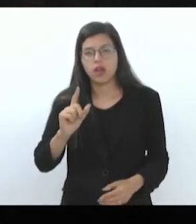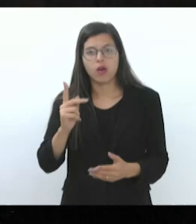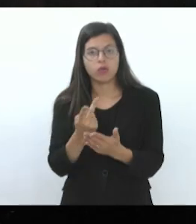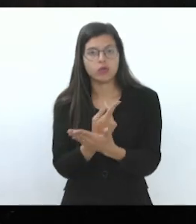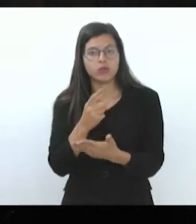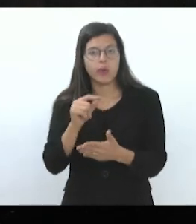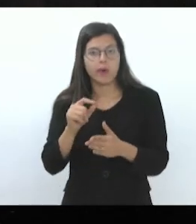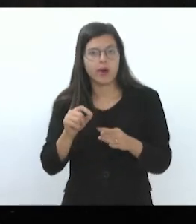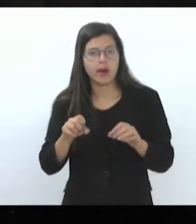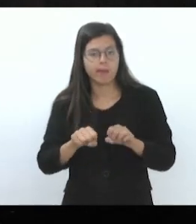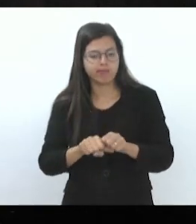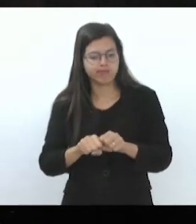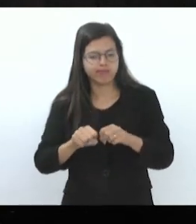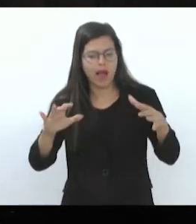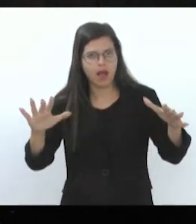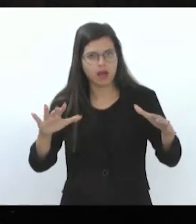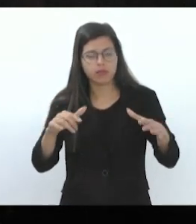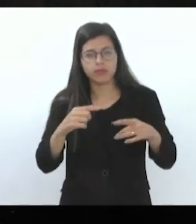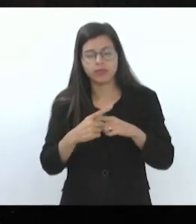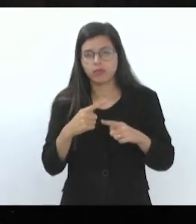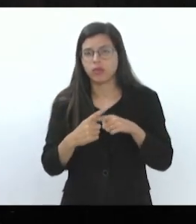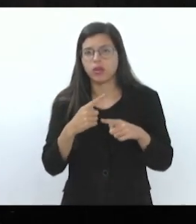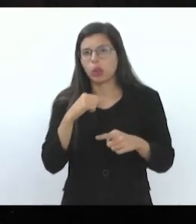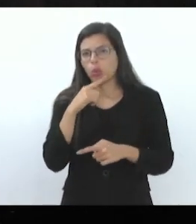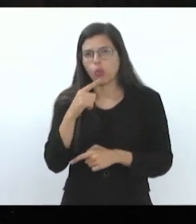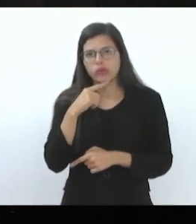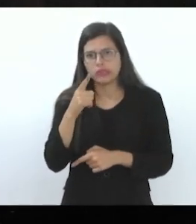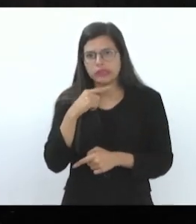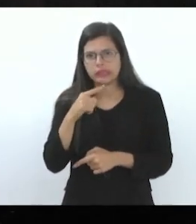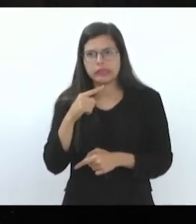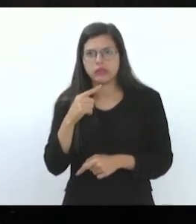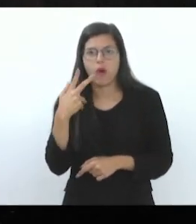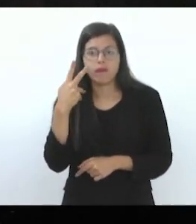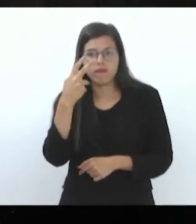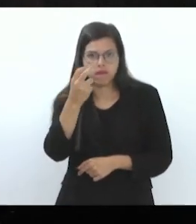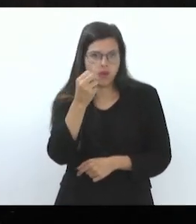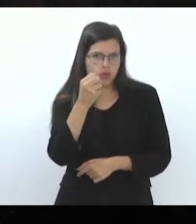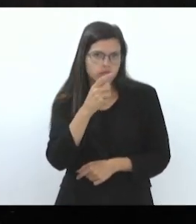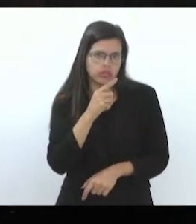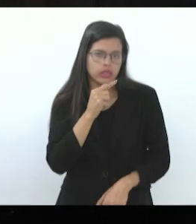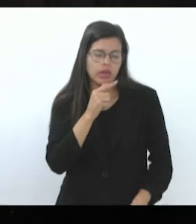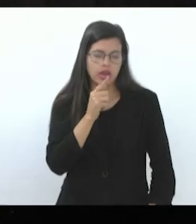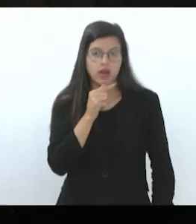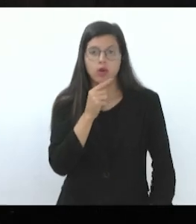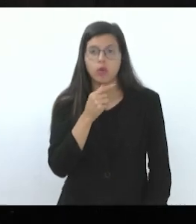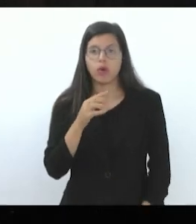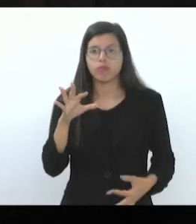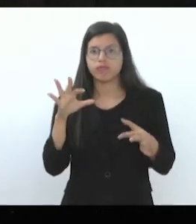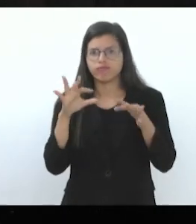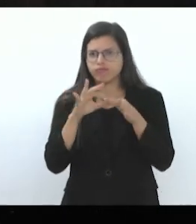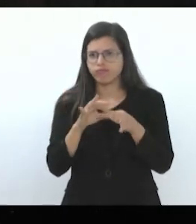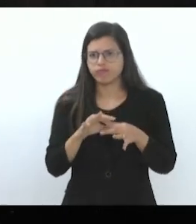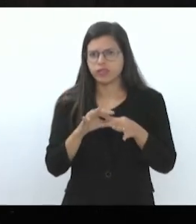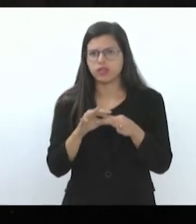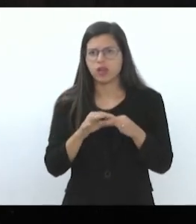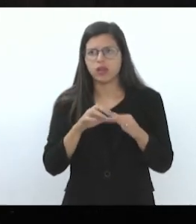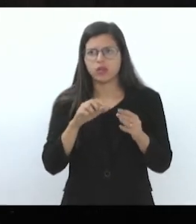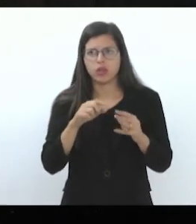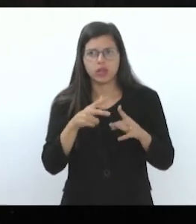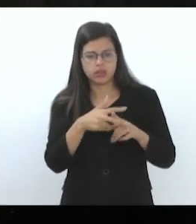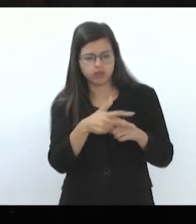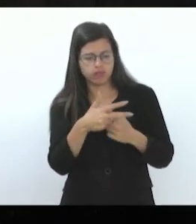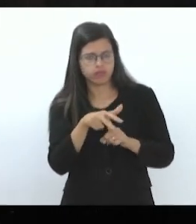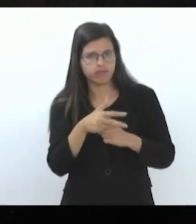não aguentou, possivelmente, o excesso de pressão. Associado a isso, esse conserto tinha